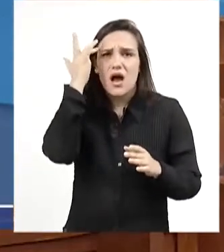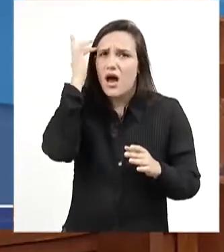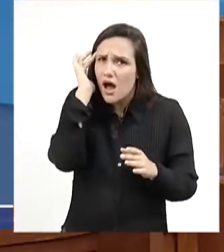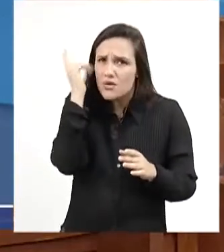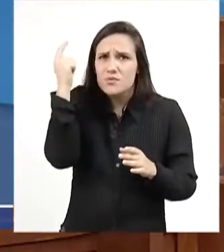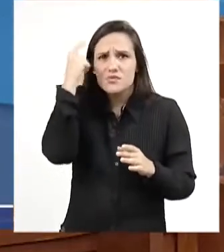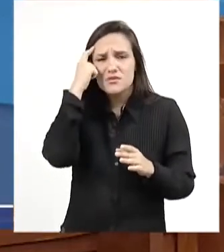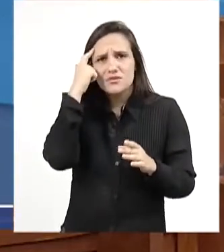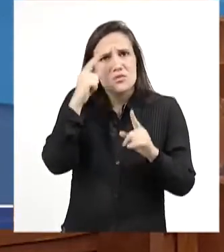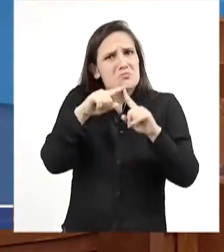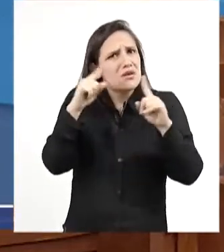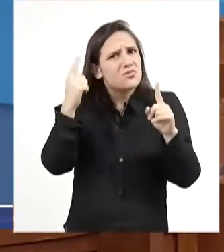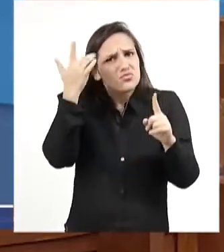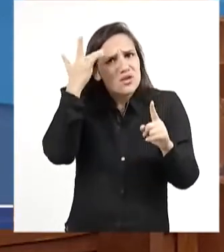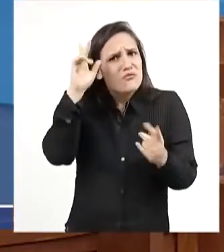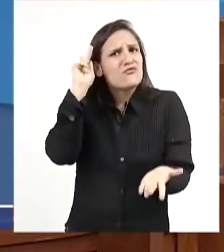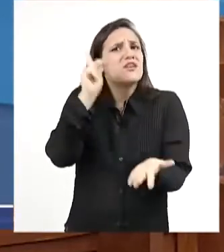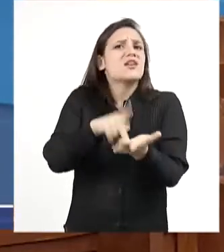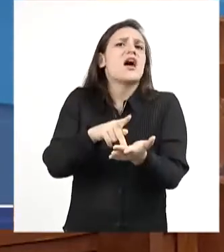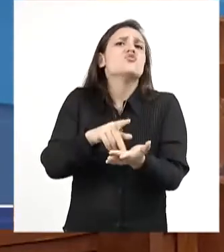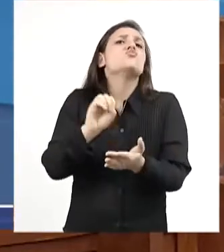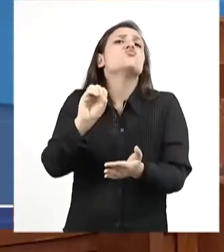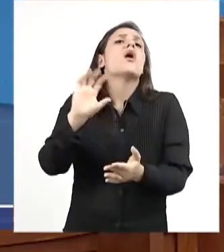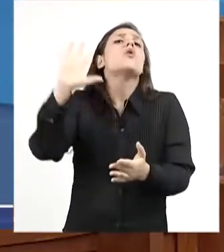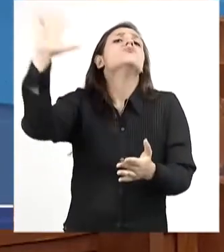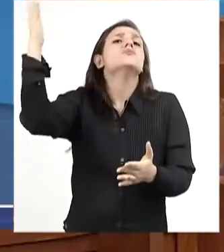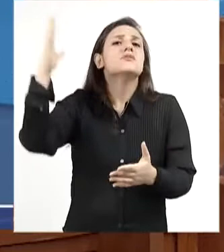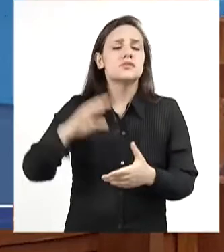história. Eu gostaria...